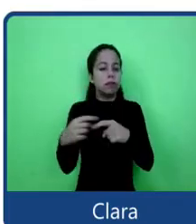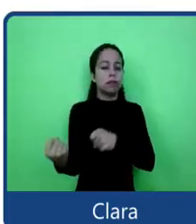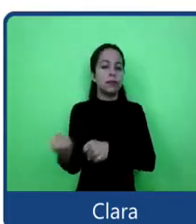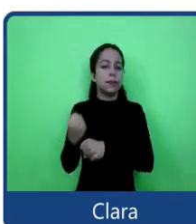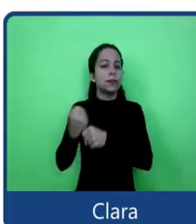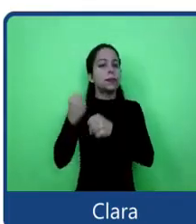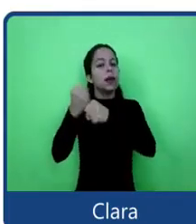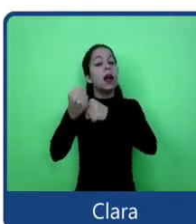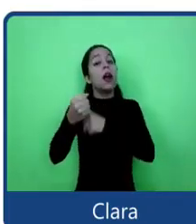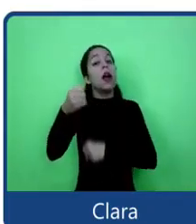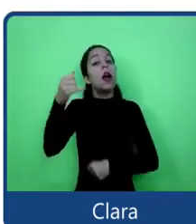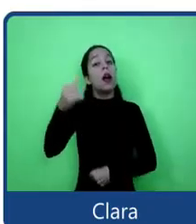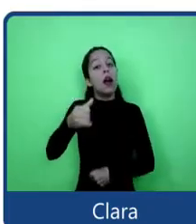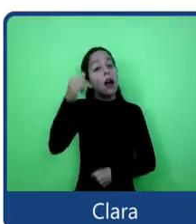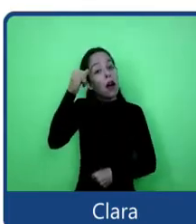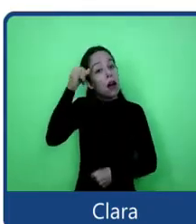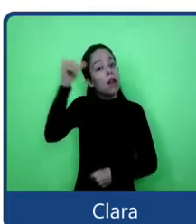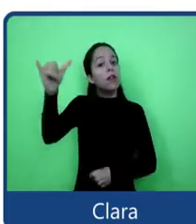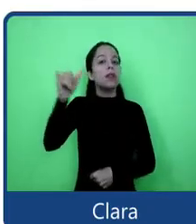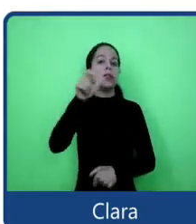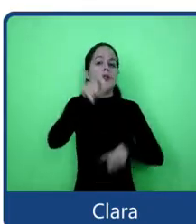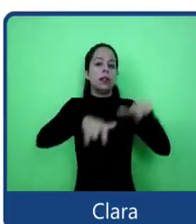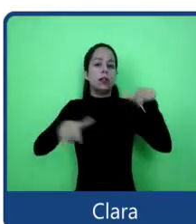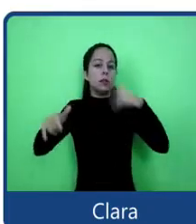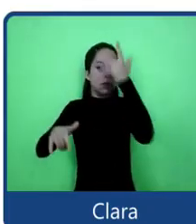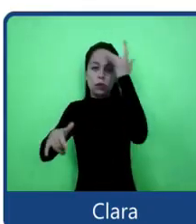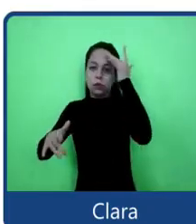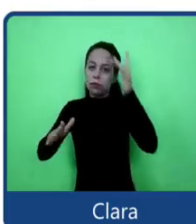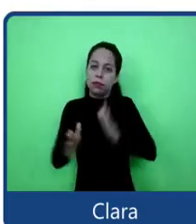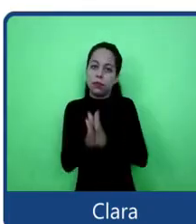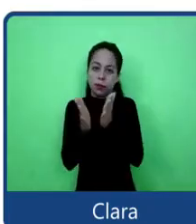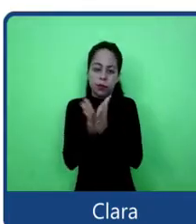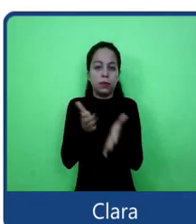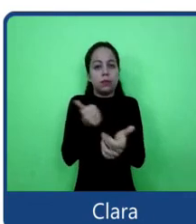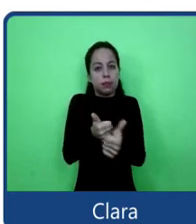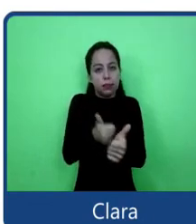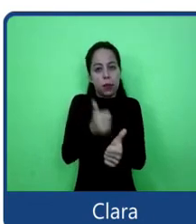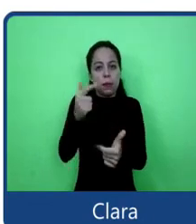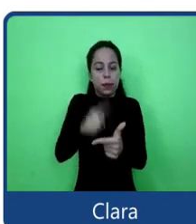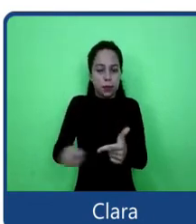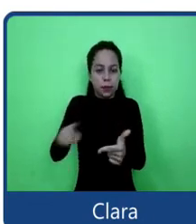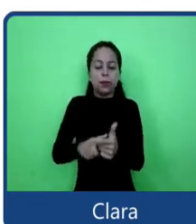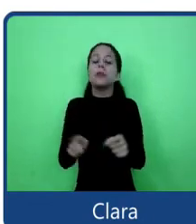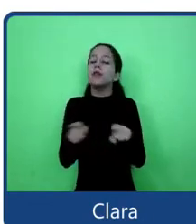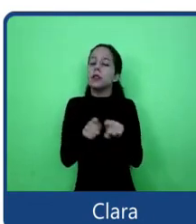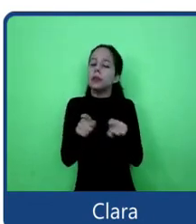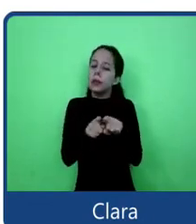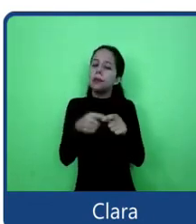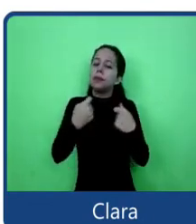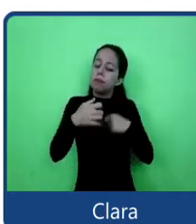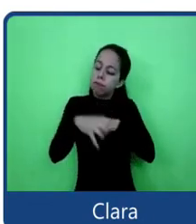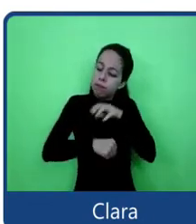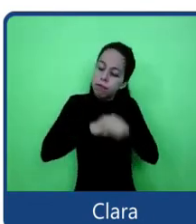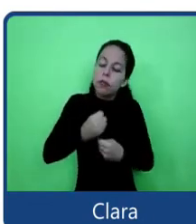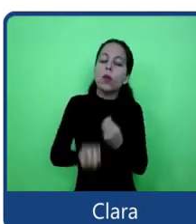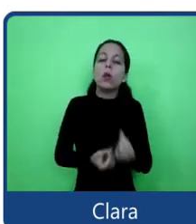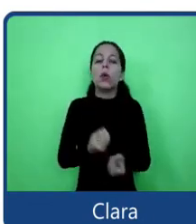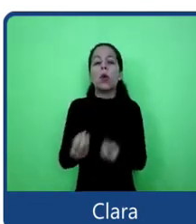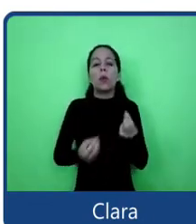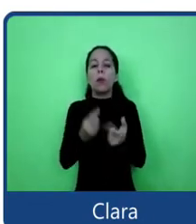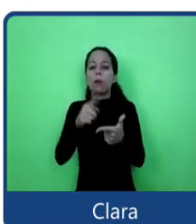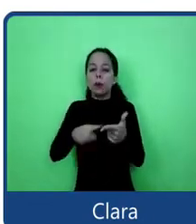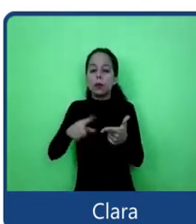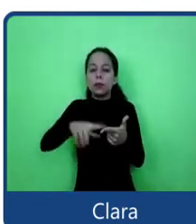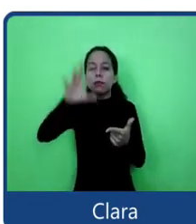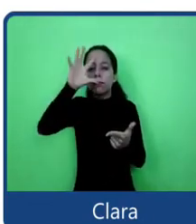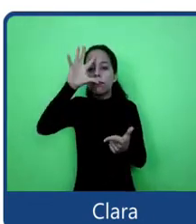vulnerabilidade socioeconômica, pesquisar e desenvolver soluções inovadoras, né, para prevenção e gestão de